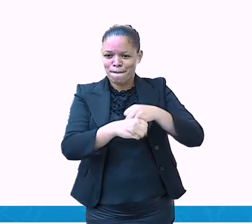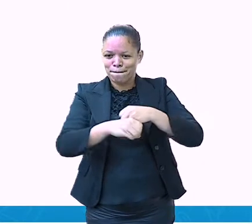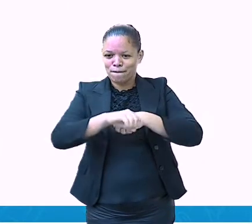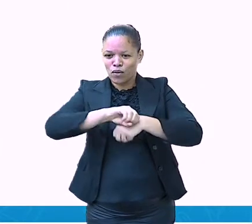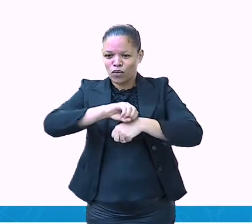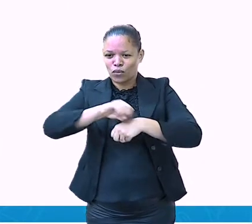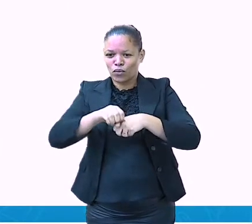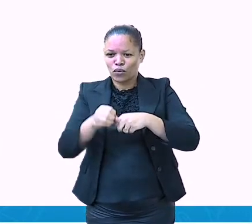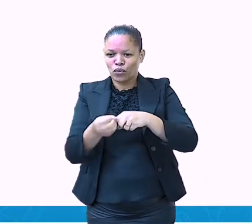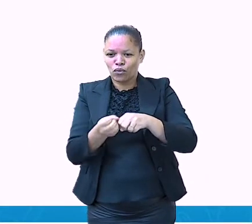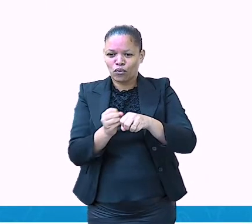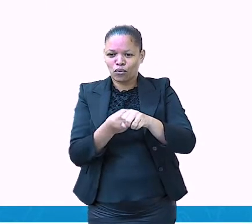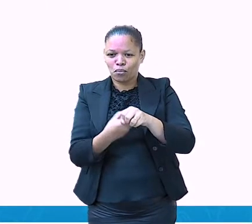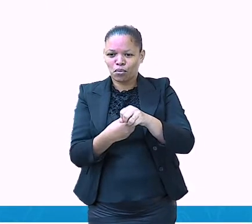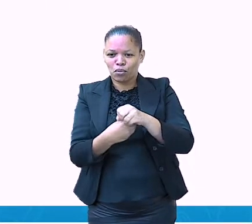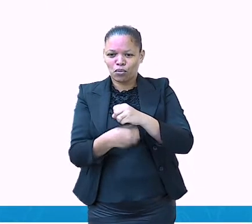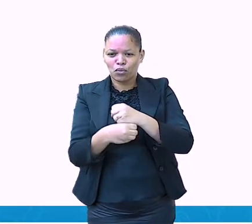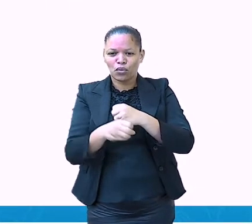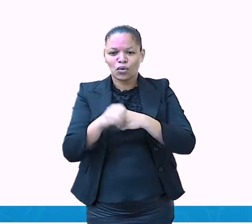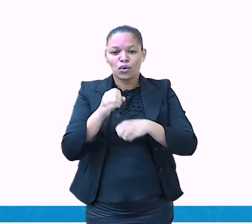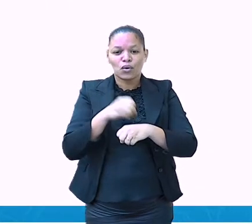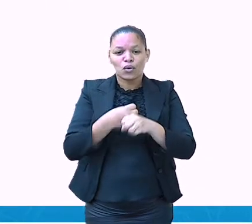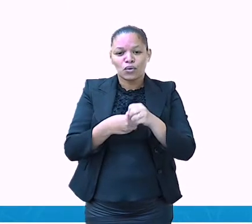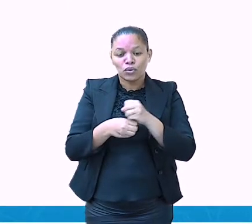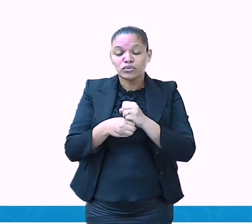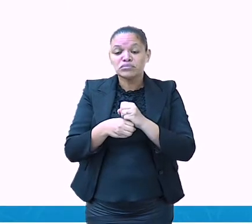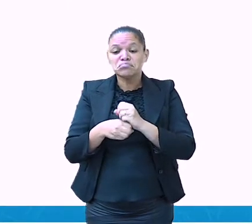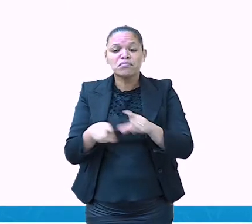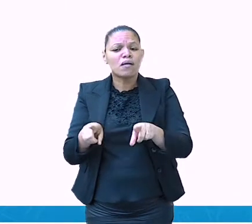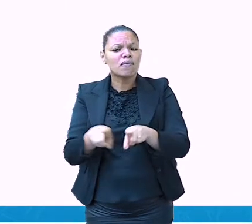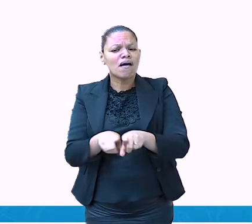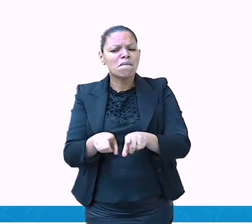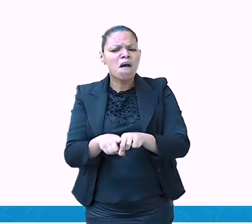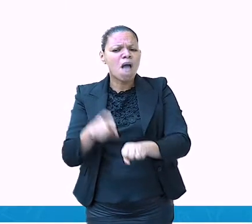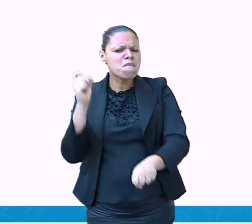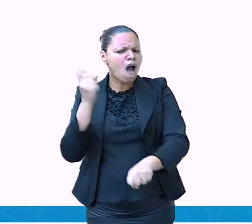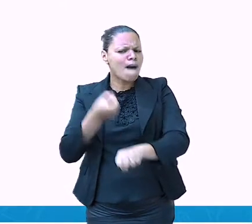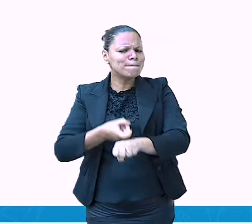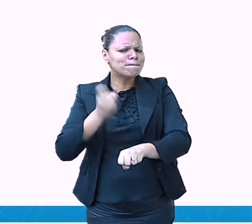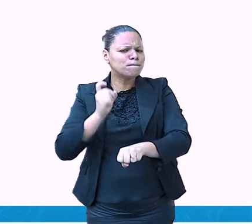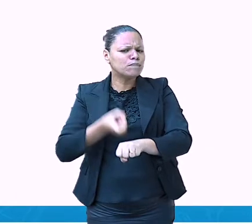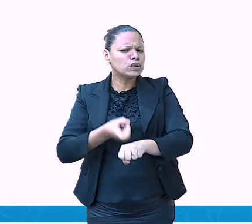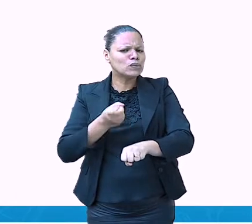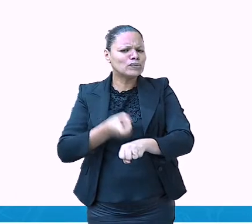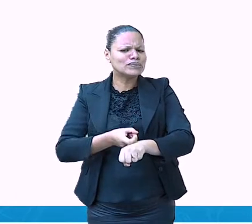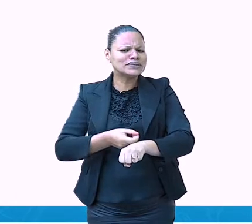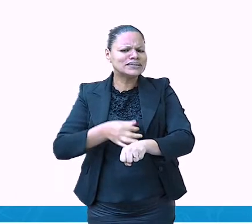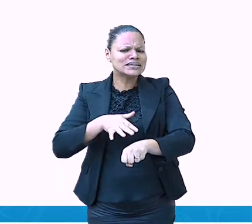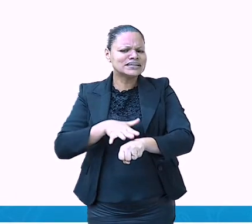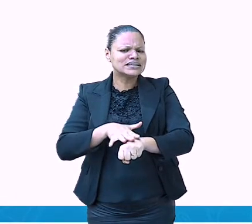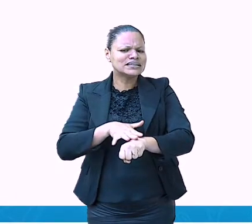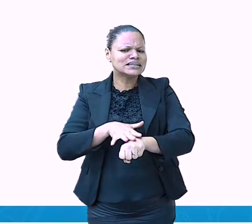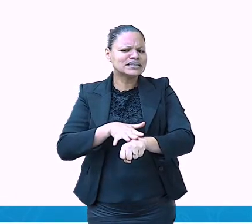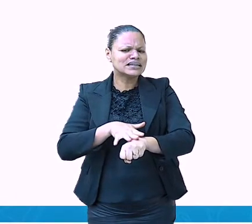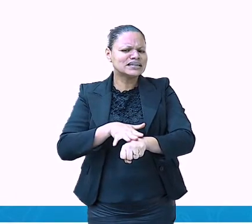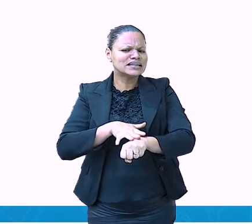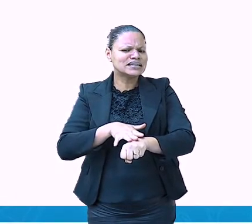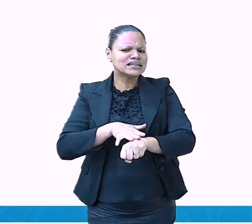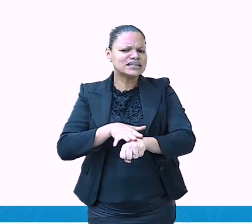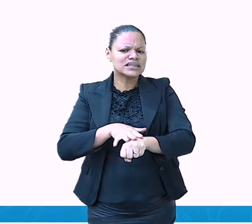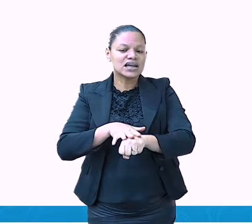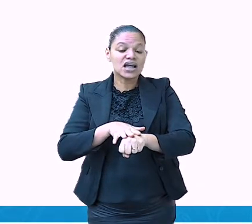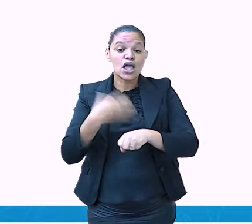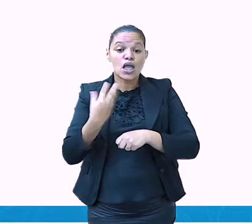e também podem ser duras e ásperas. Elas vivem no fundo de mares